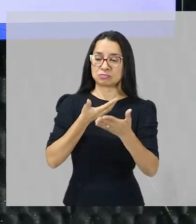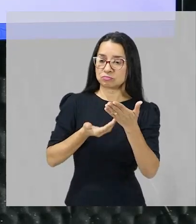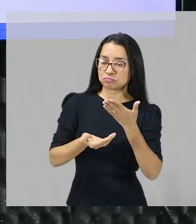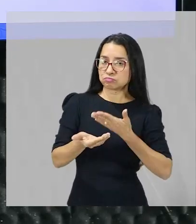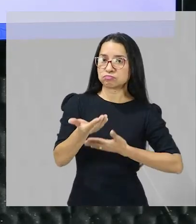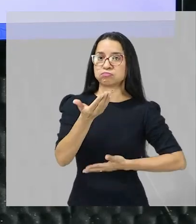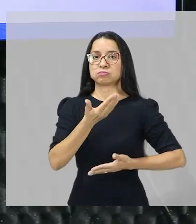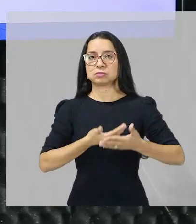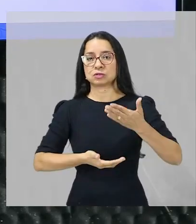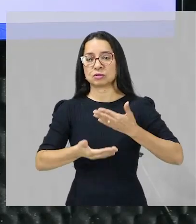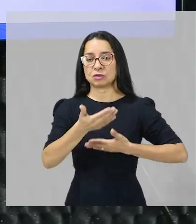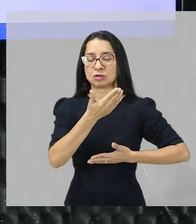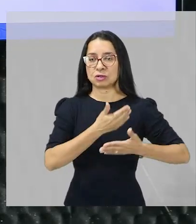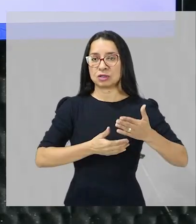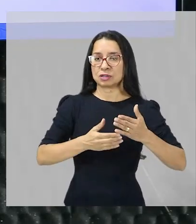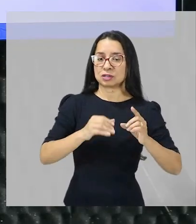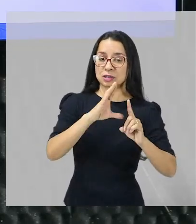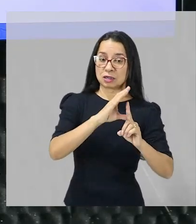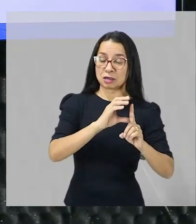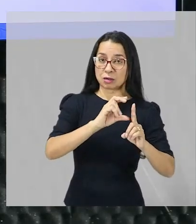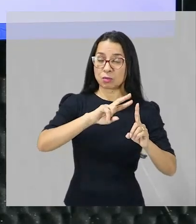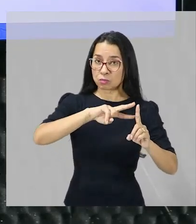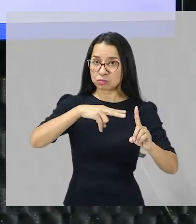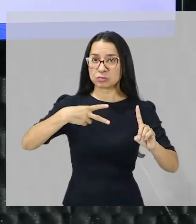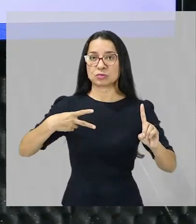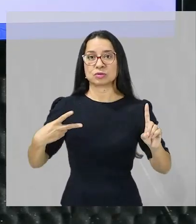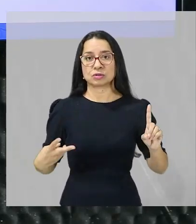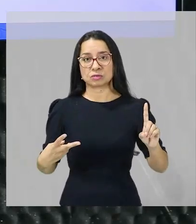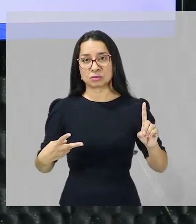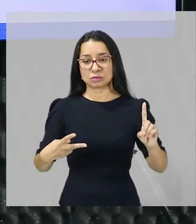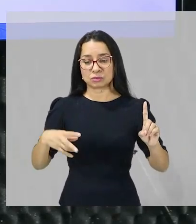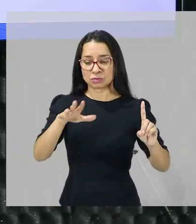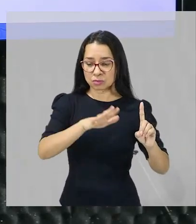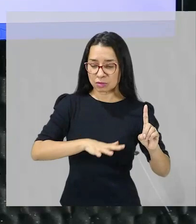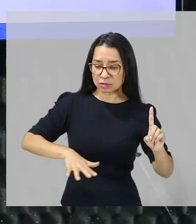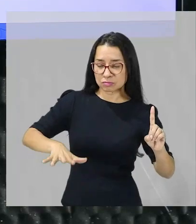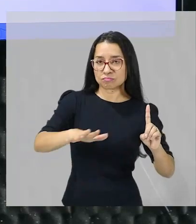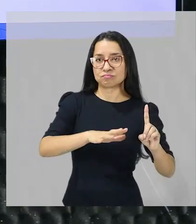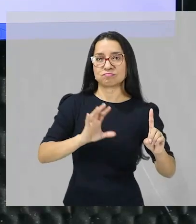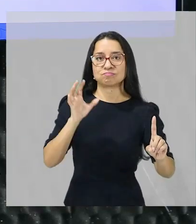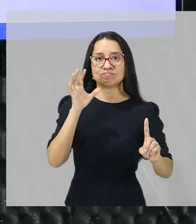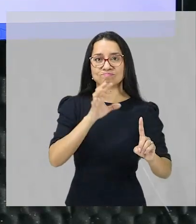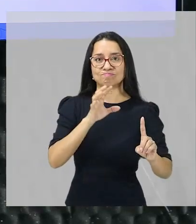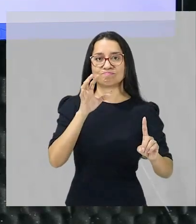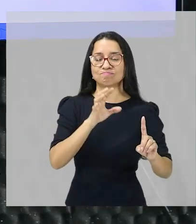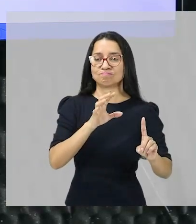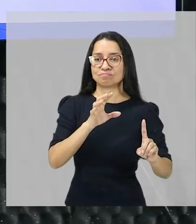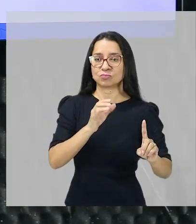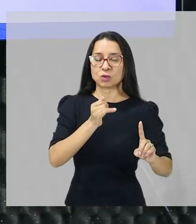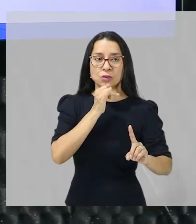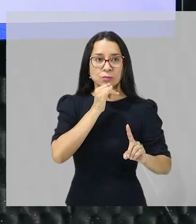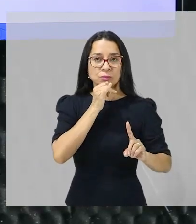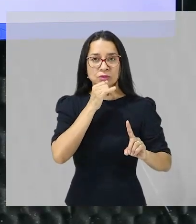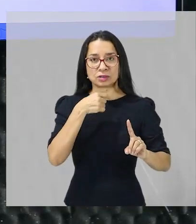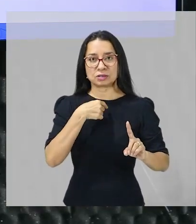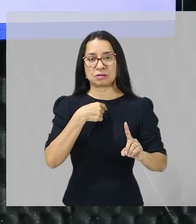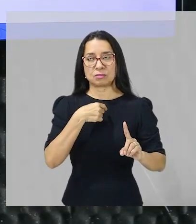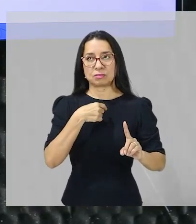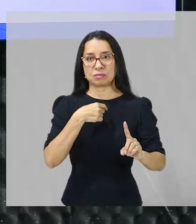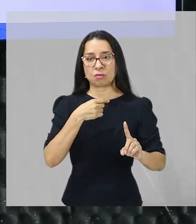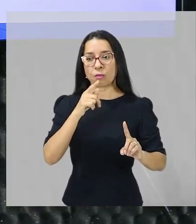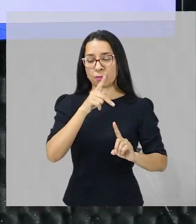do genótipo com um fator ambiental. Por exemplo, eu tenho a